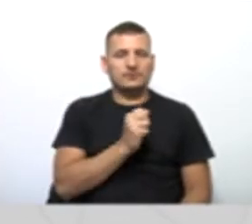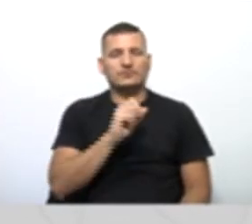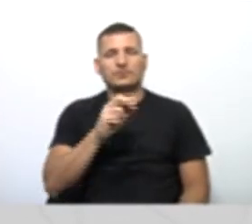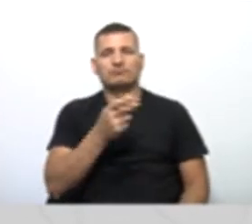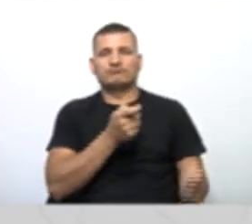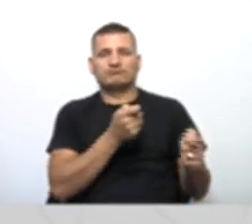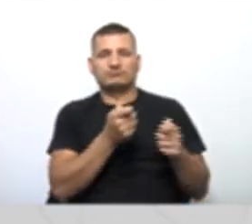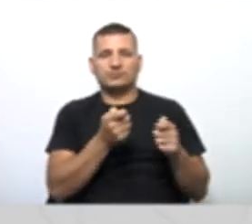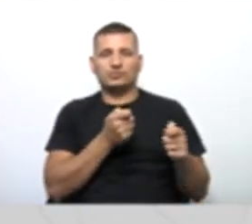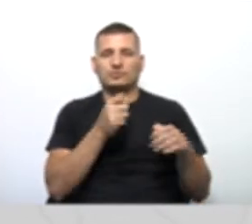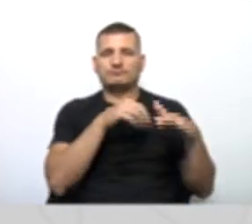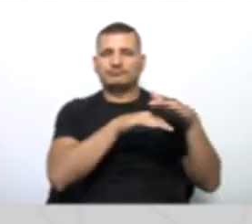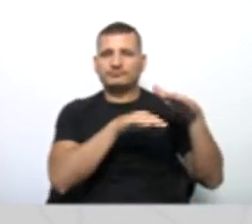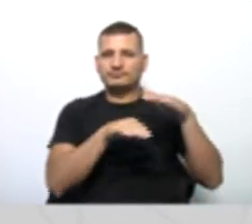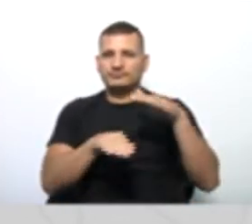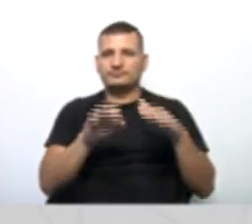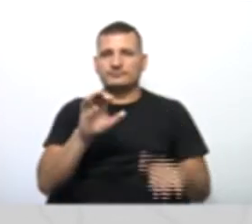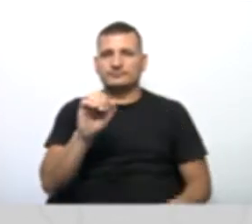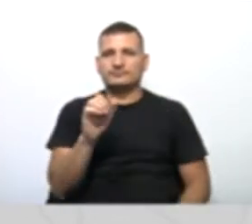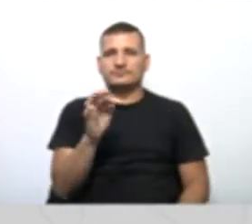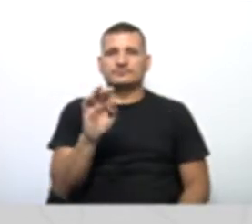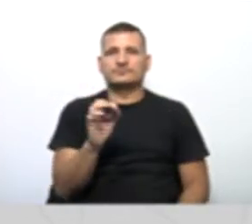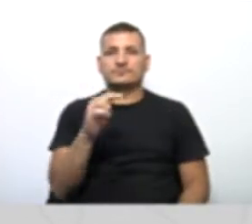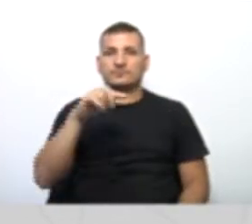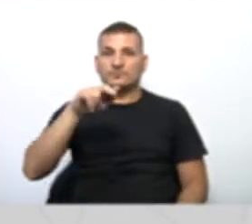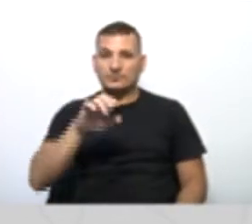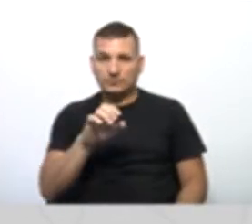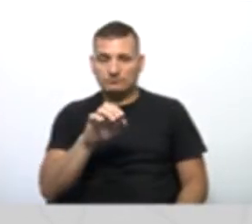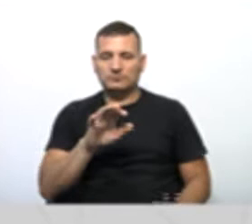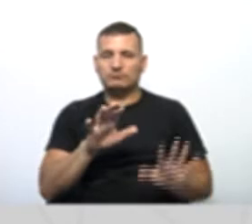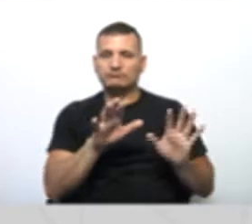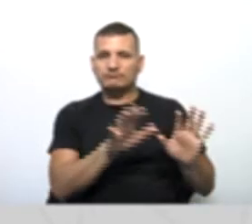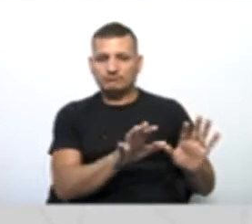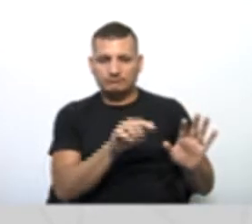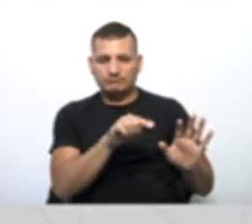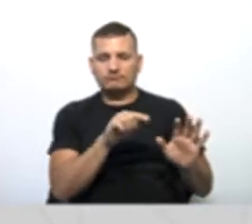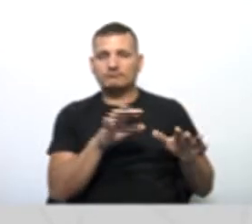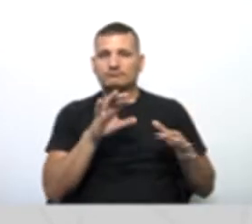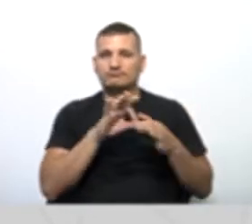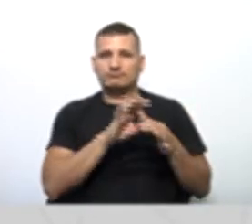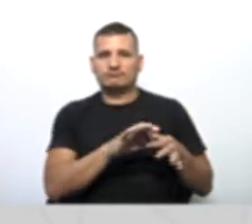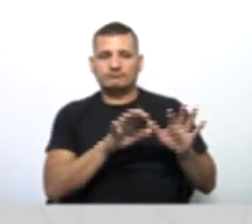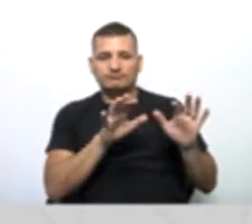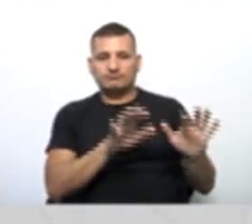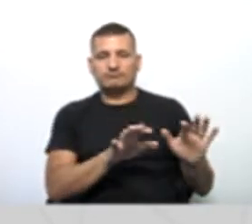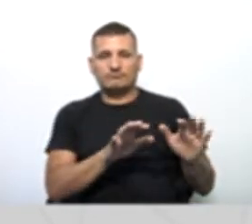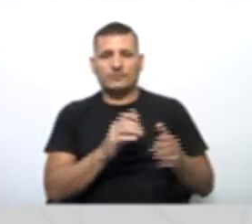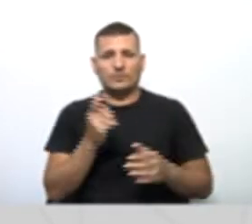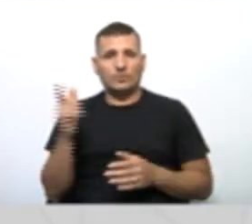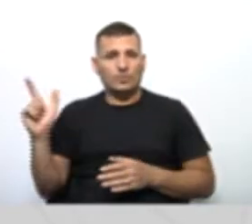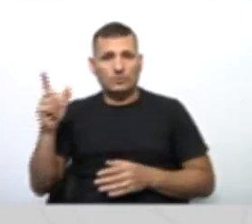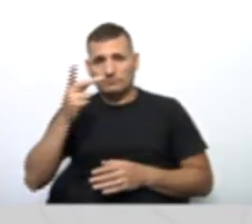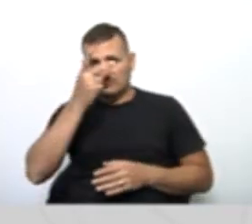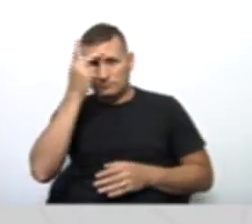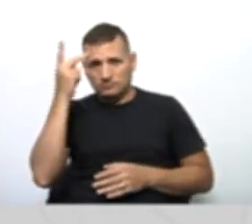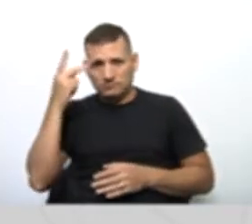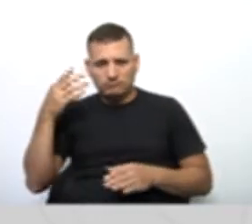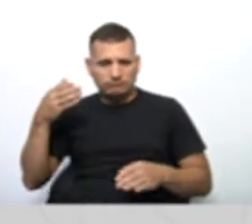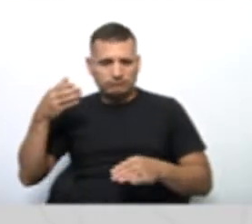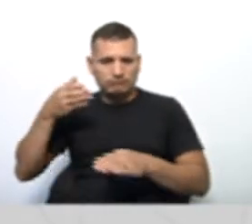referentes à empresa. Então, nesse contexto, estavam ali. Quando faz o sequestro de dados, o computador